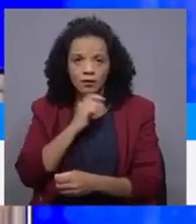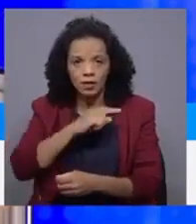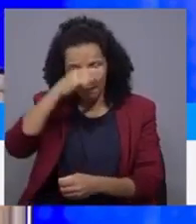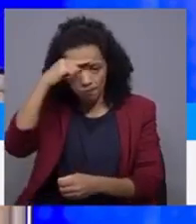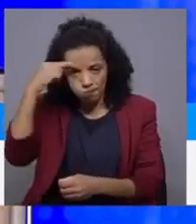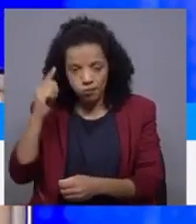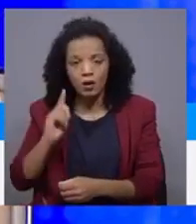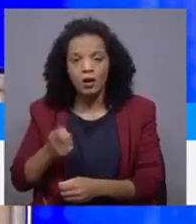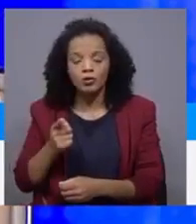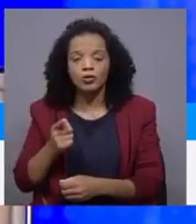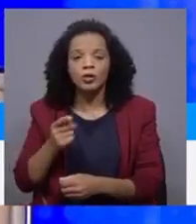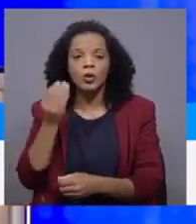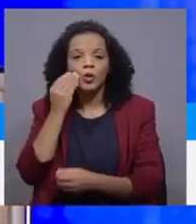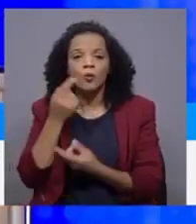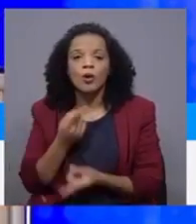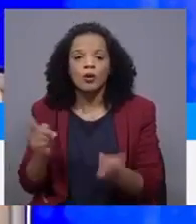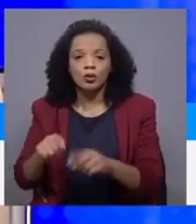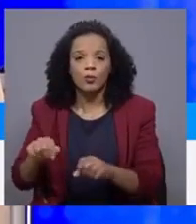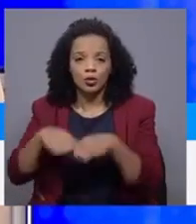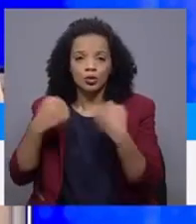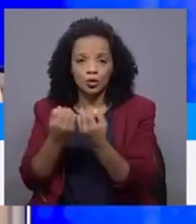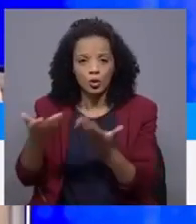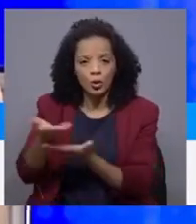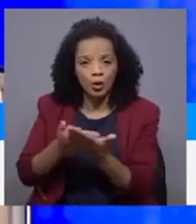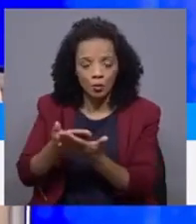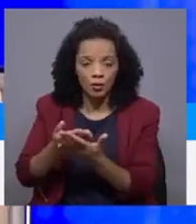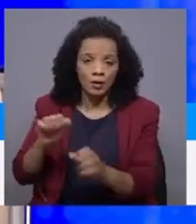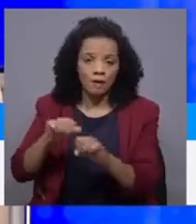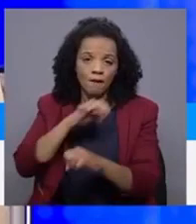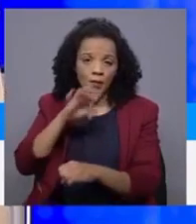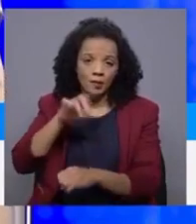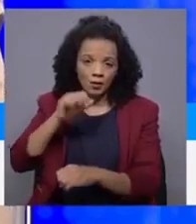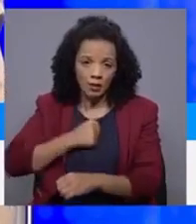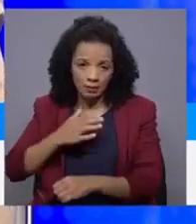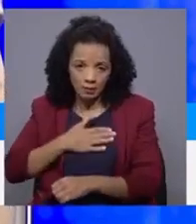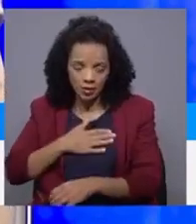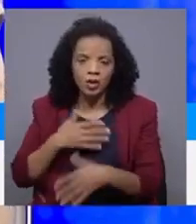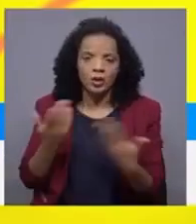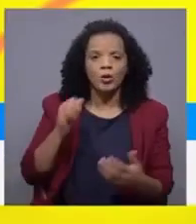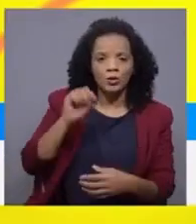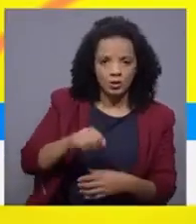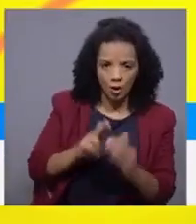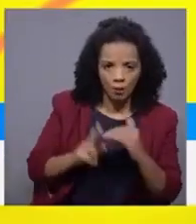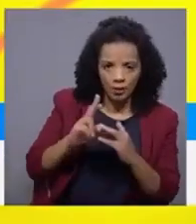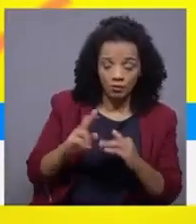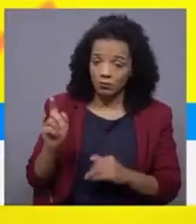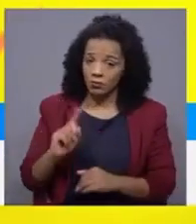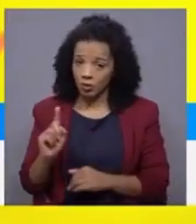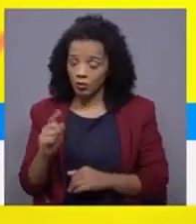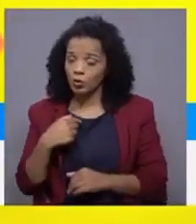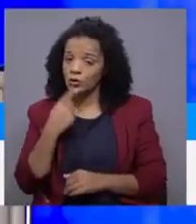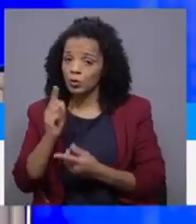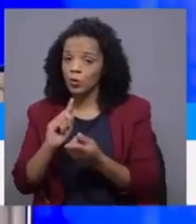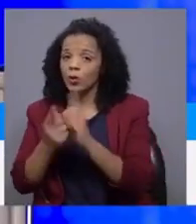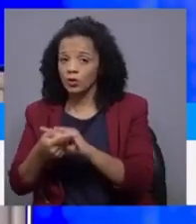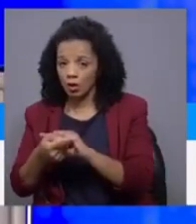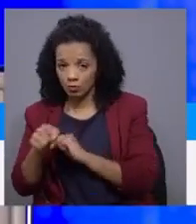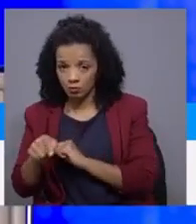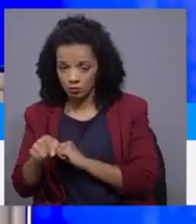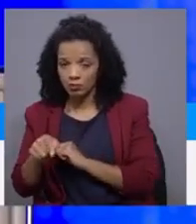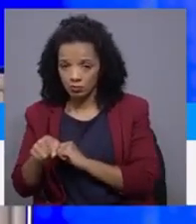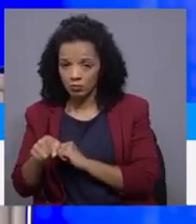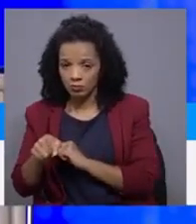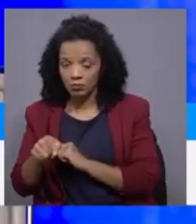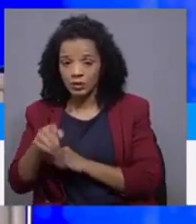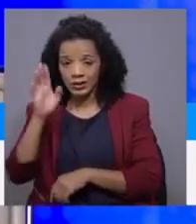dificulta aquela que é a retoma socioeconómica, não só nas famílias, mas também nas empresas. Portanto, sim, aumentar. Aquilo... Estou a dizer o contrário, ou seja,